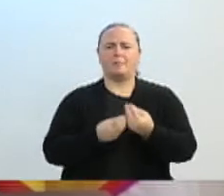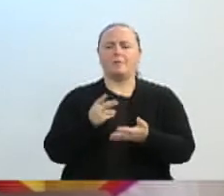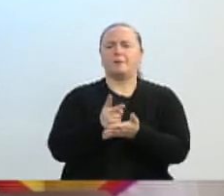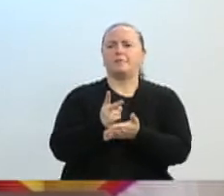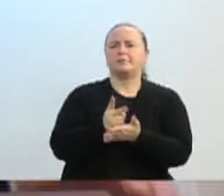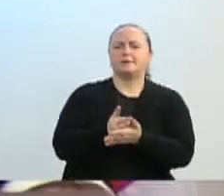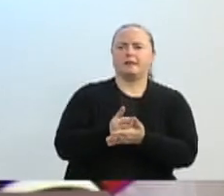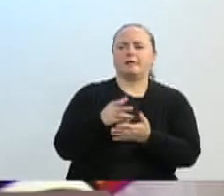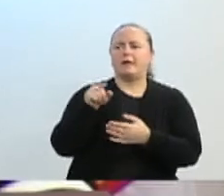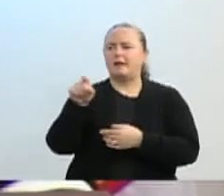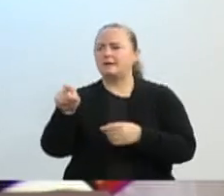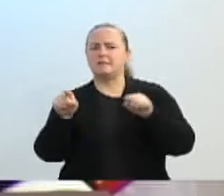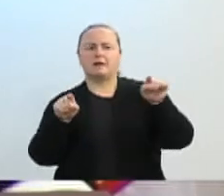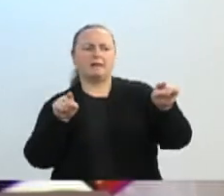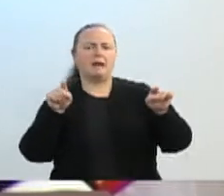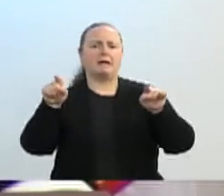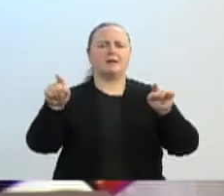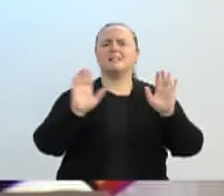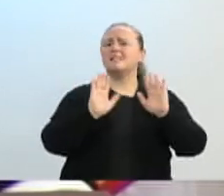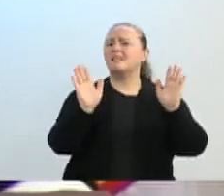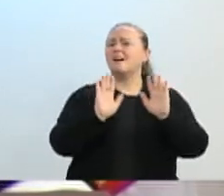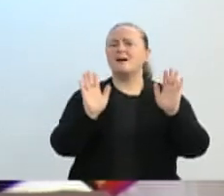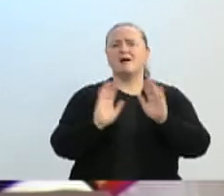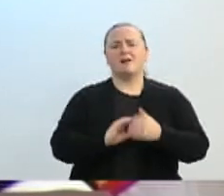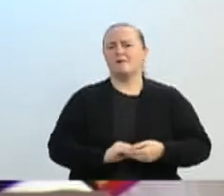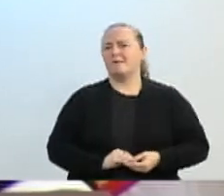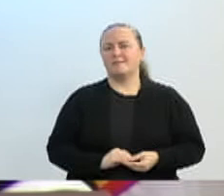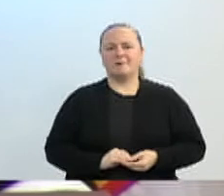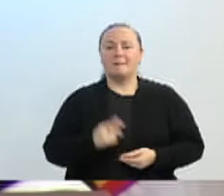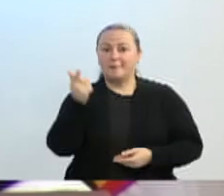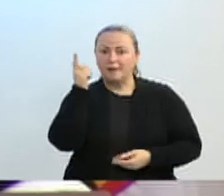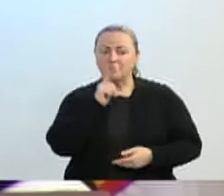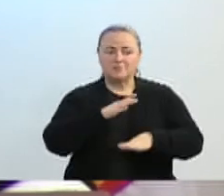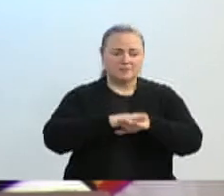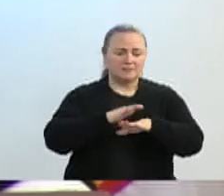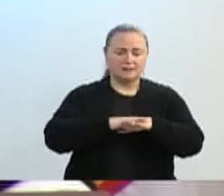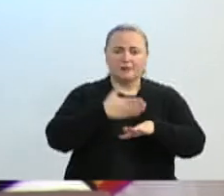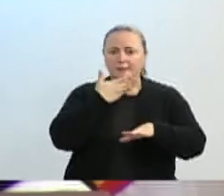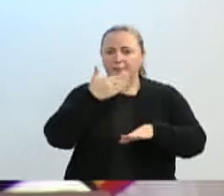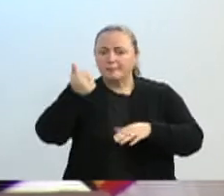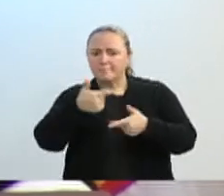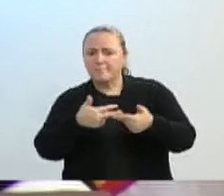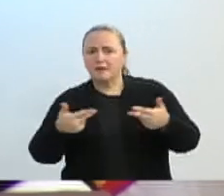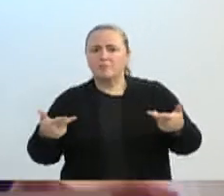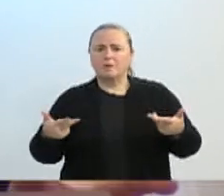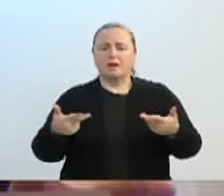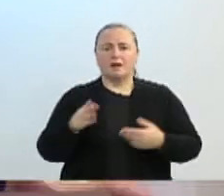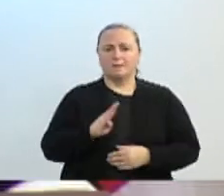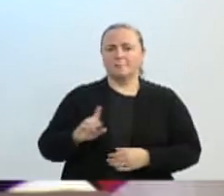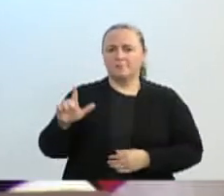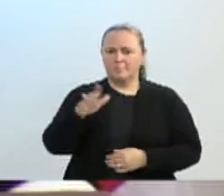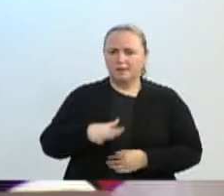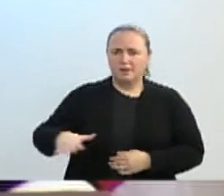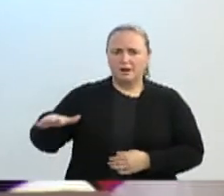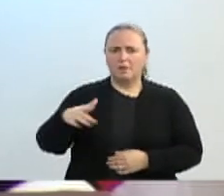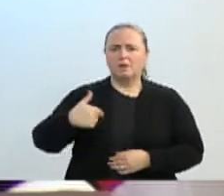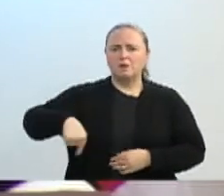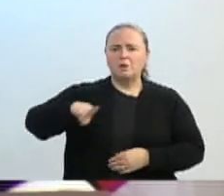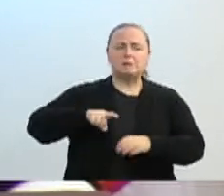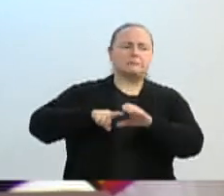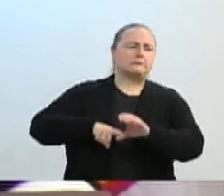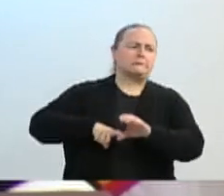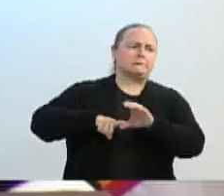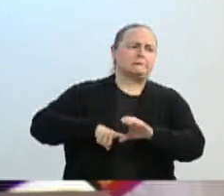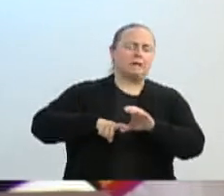partido, qualquer partido, para conseguirmos viabilizar as ações pelas quais urgem os blumenauenses. Não podemos mais ficar dependentes. Nesse